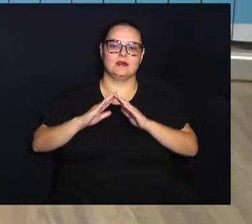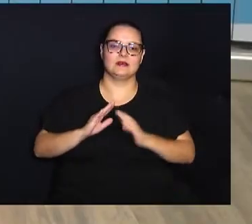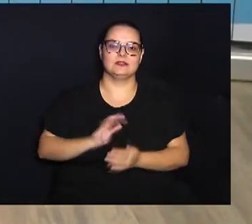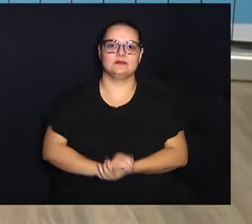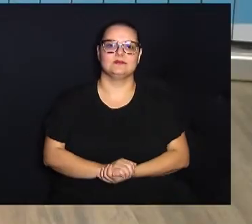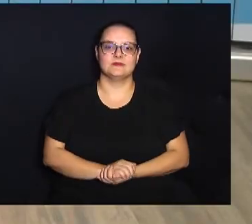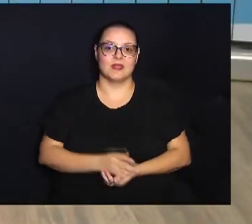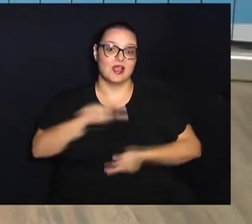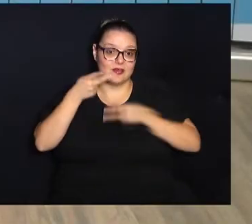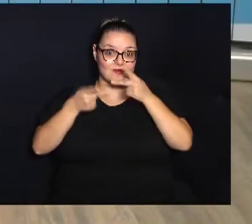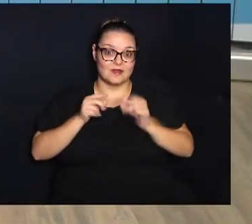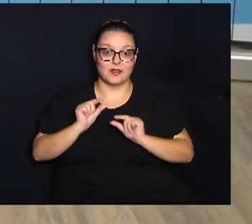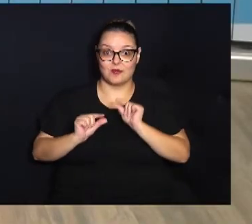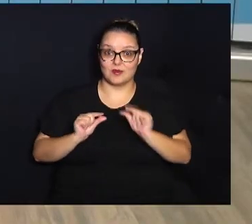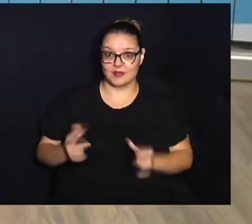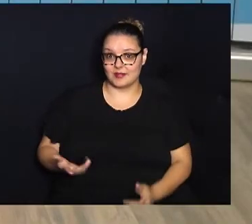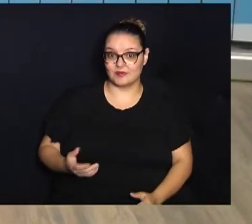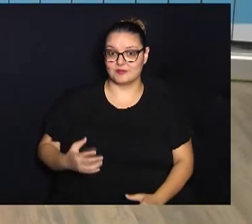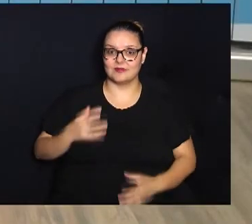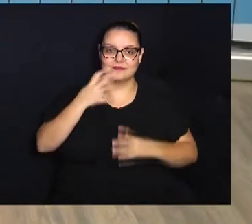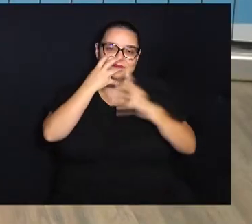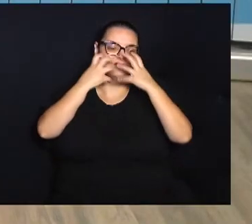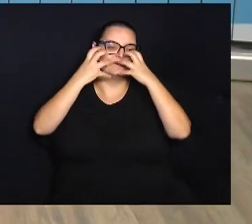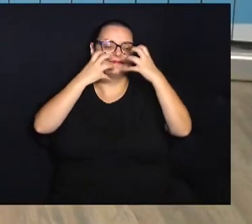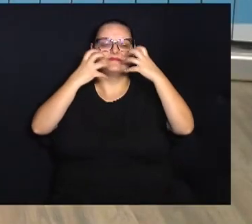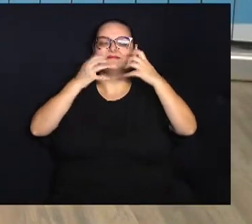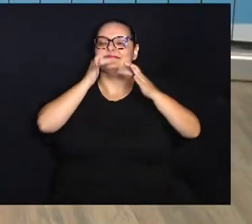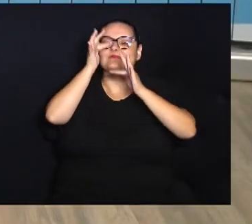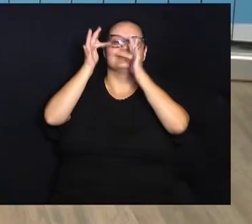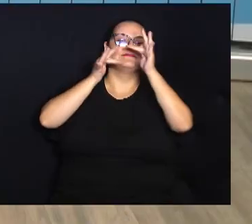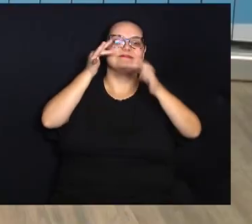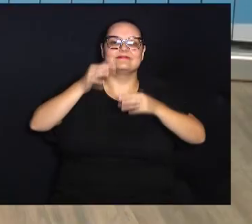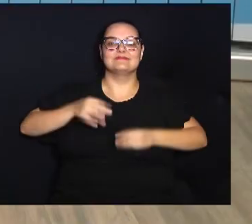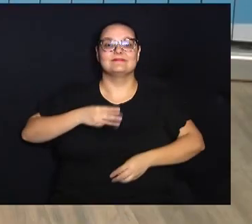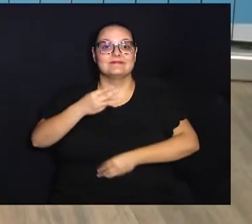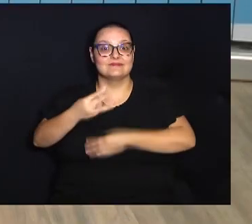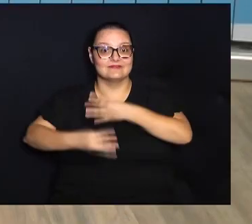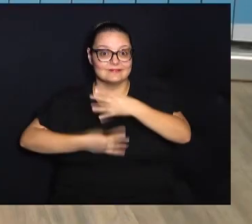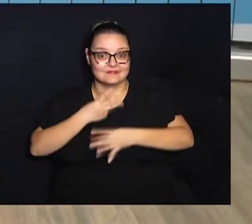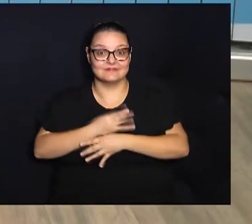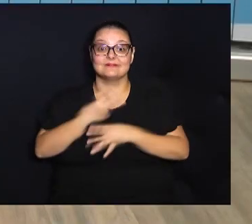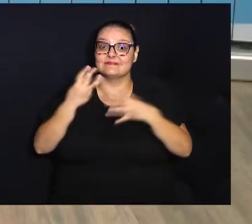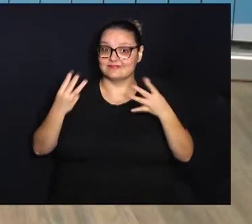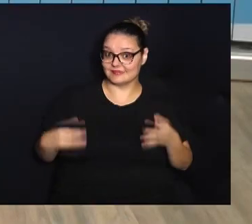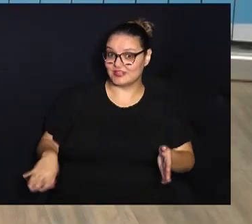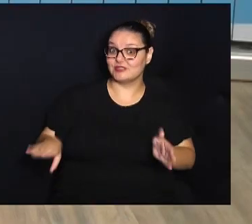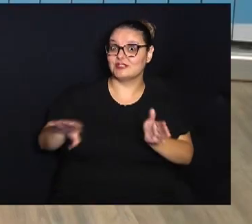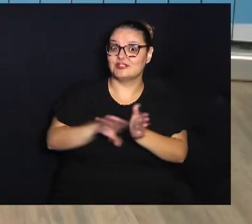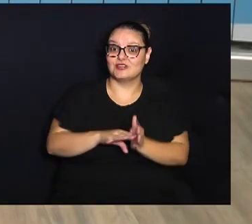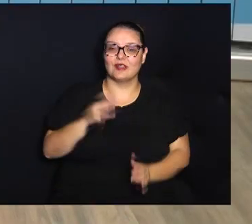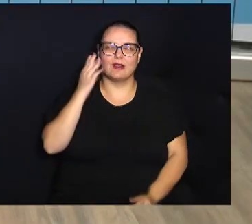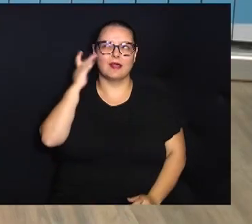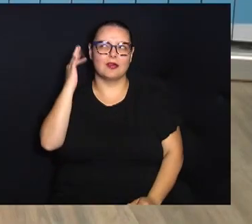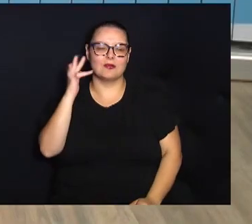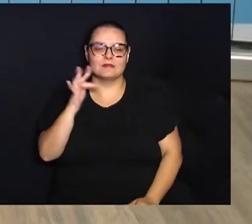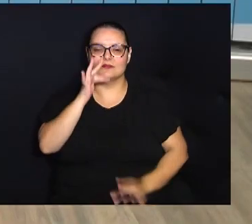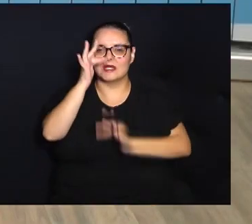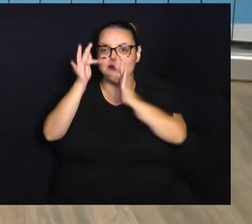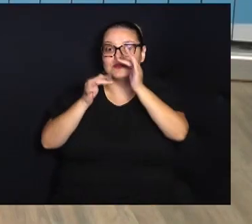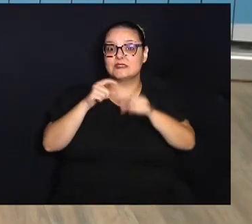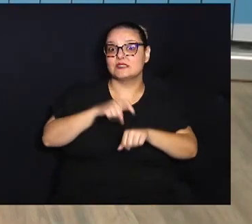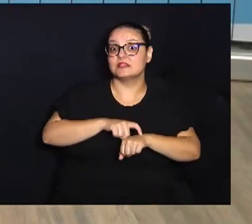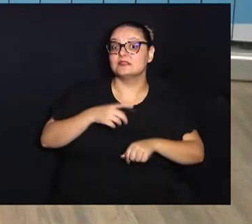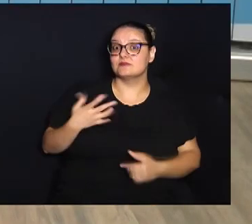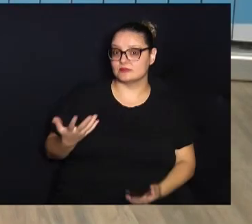A gente vai falar um pouquinho sobre a primavera, gente. A primavera chegou e a gente sempre pensa em flores nesse